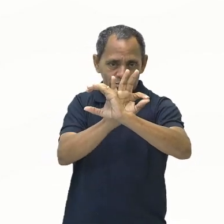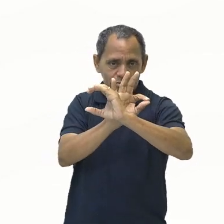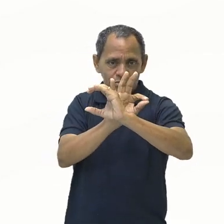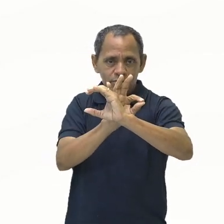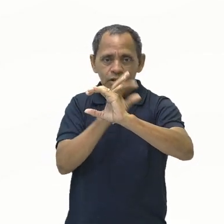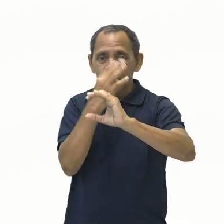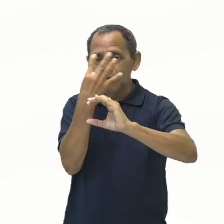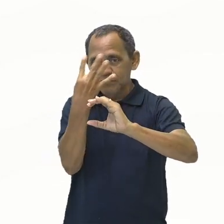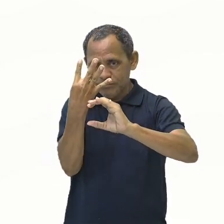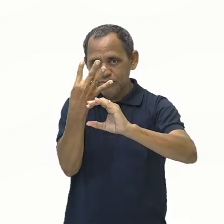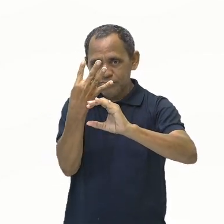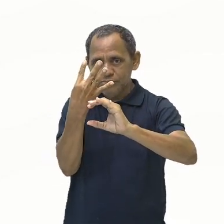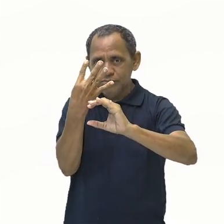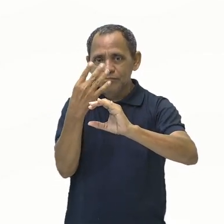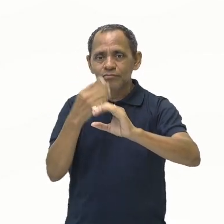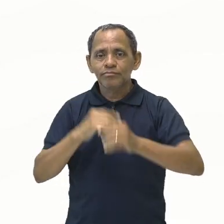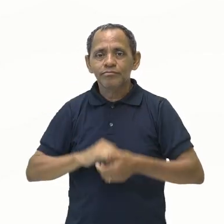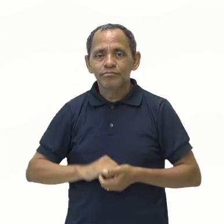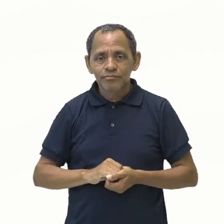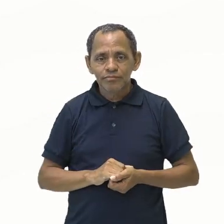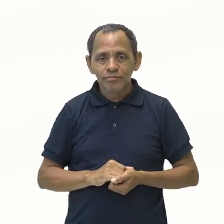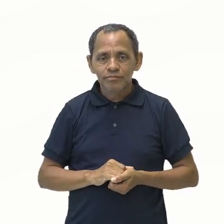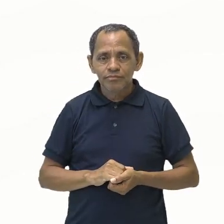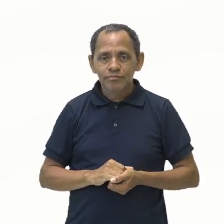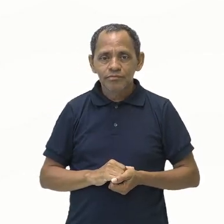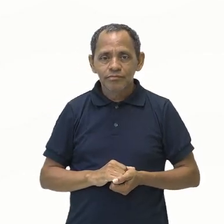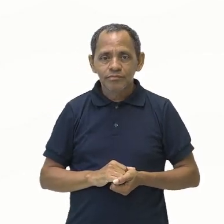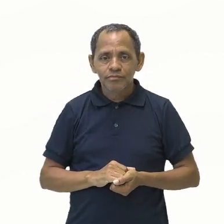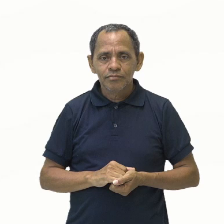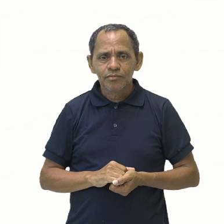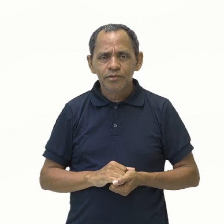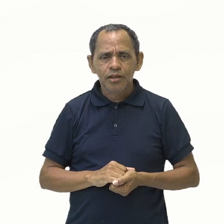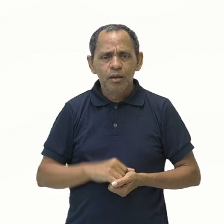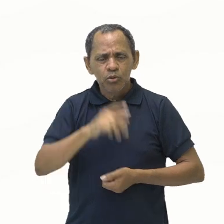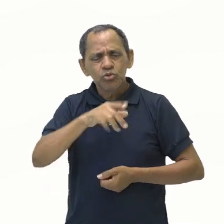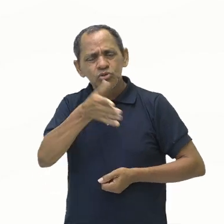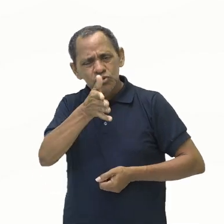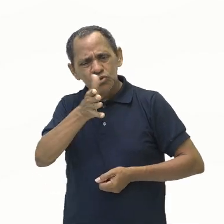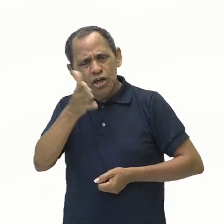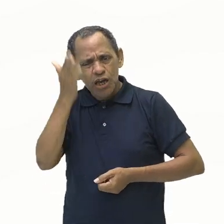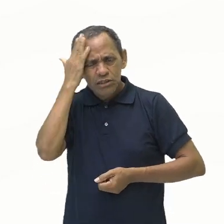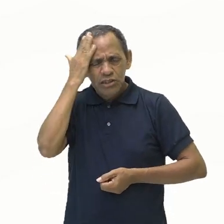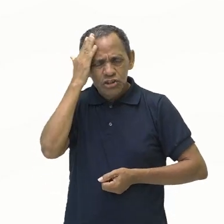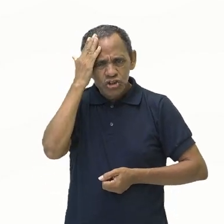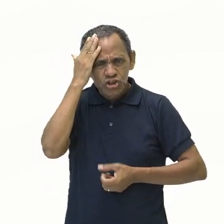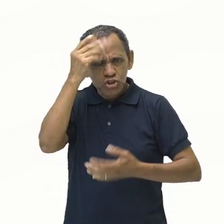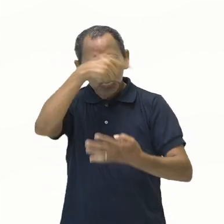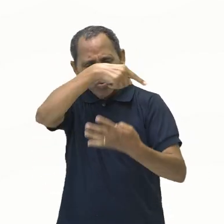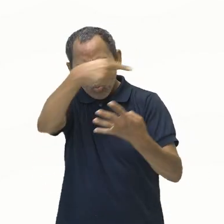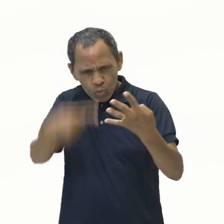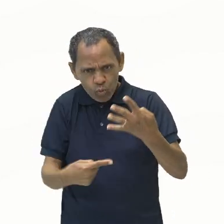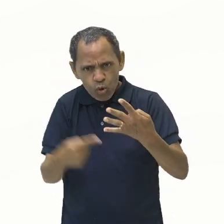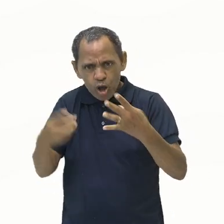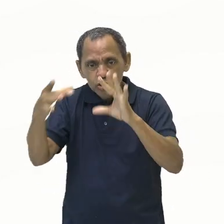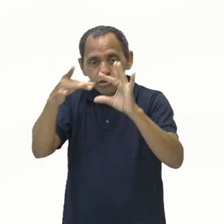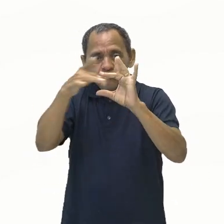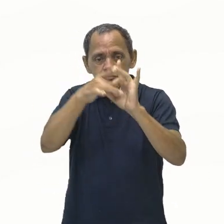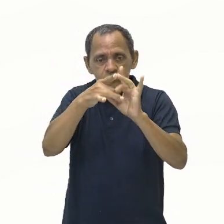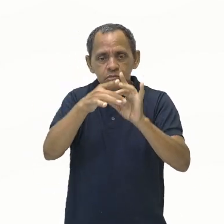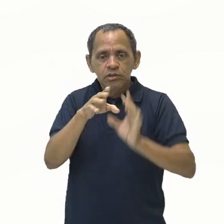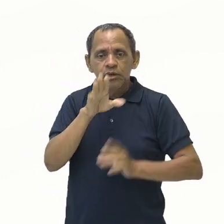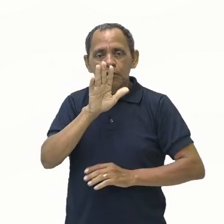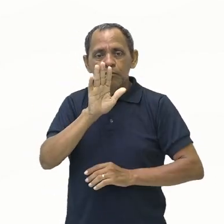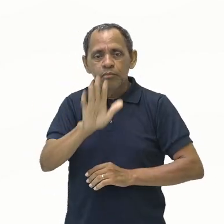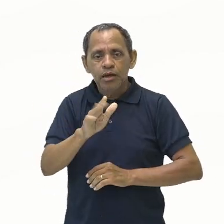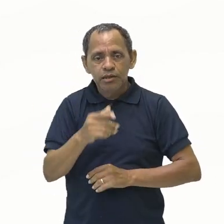4. Preste bastante atenção nesse ponto. Professor, eu já vi que são 4 traços. Beleza? Só que